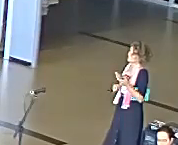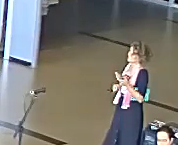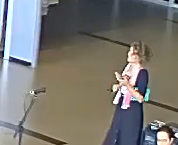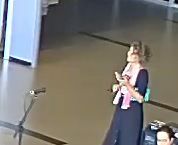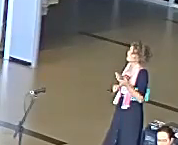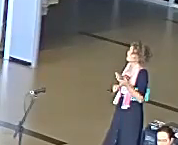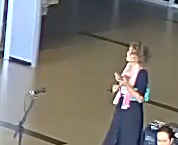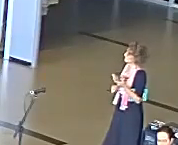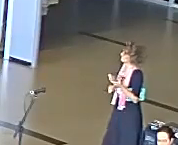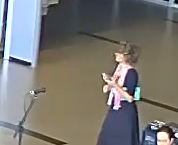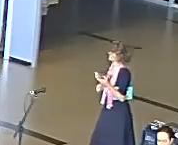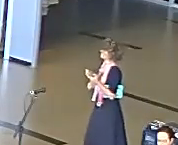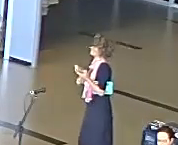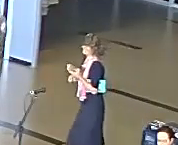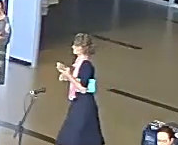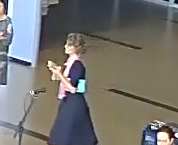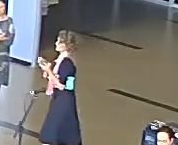vice-presidente